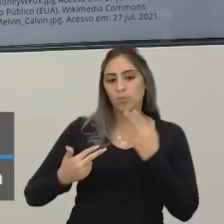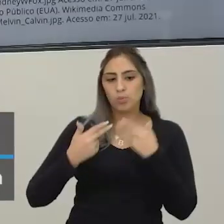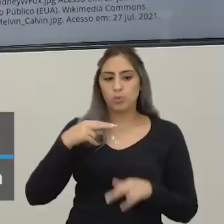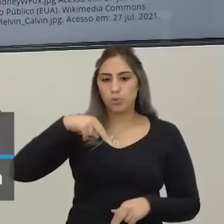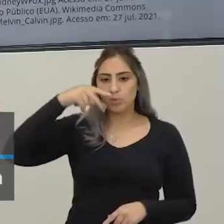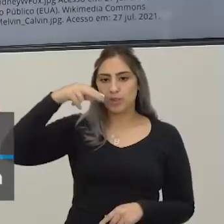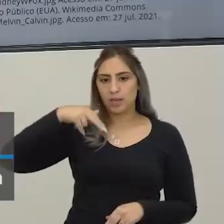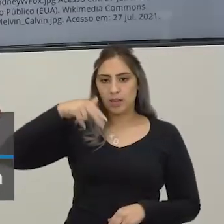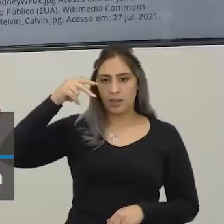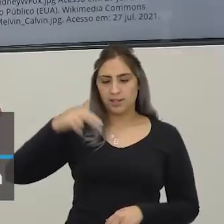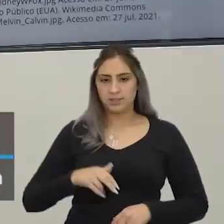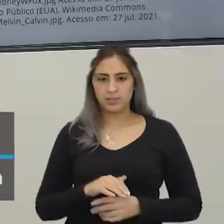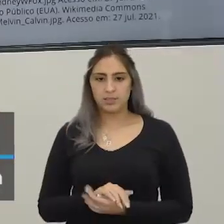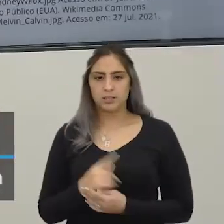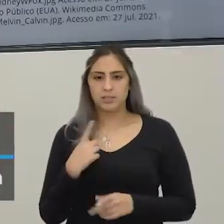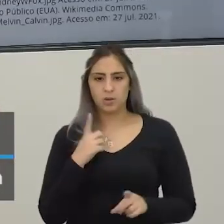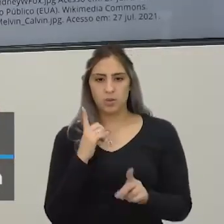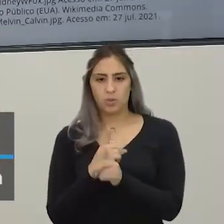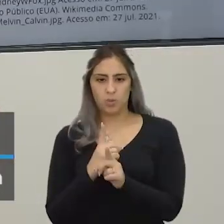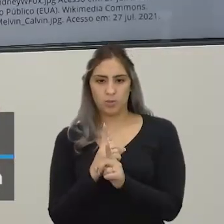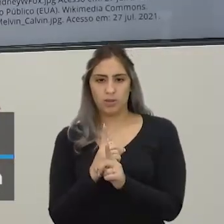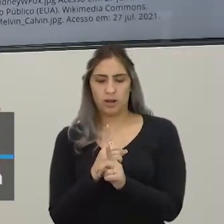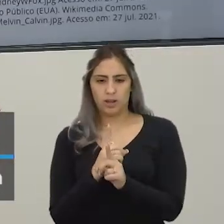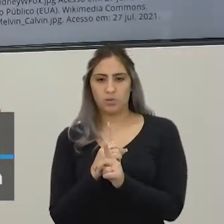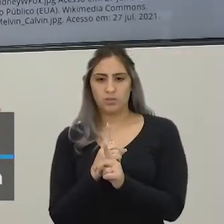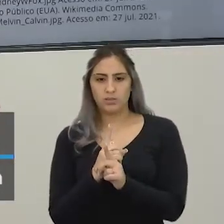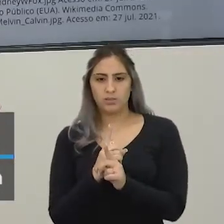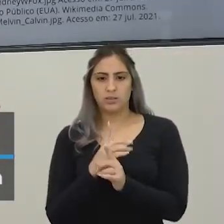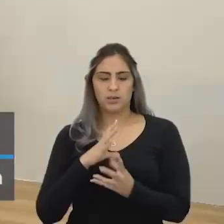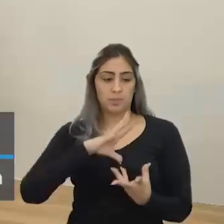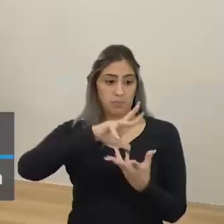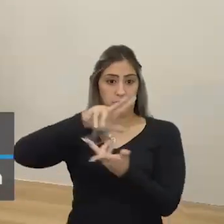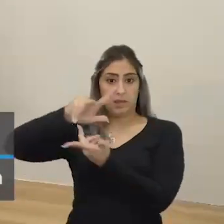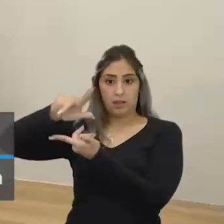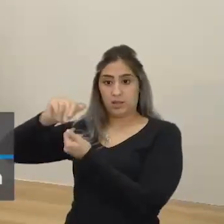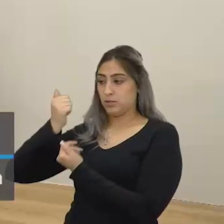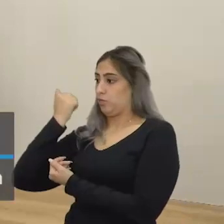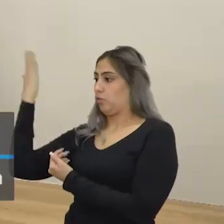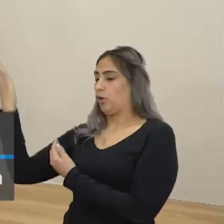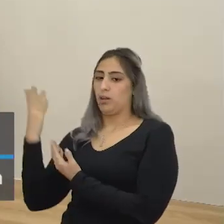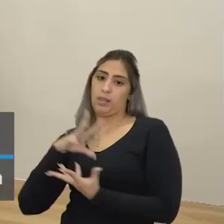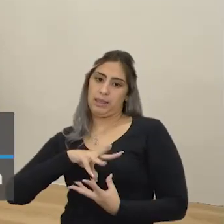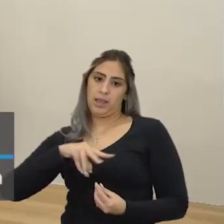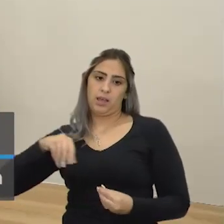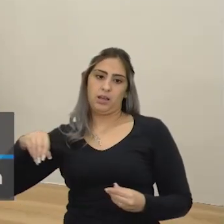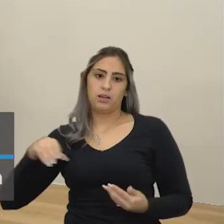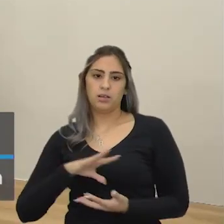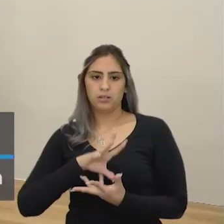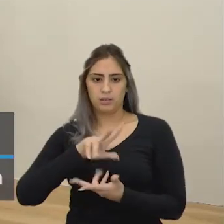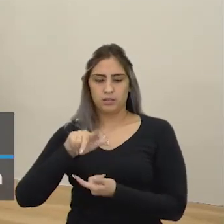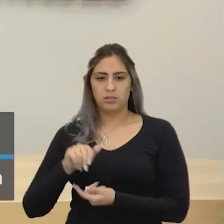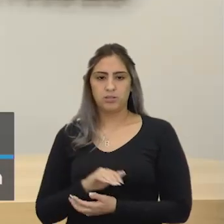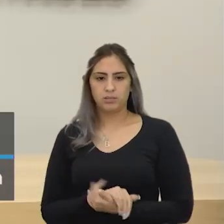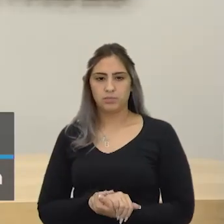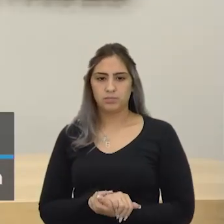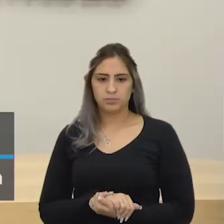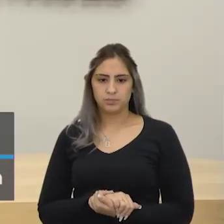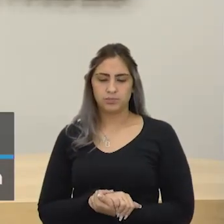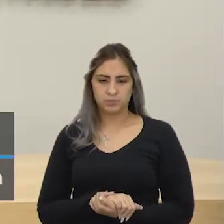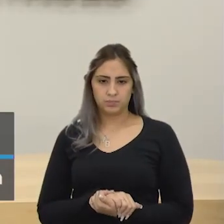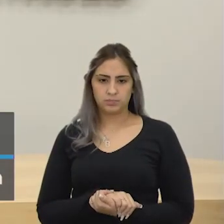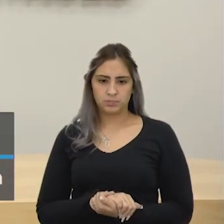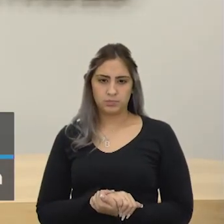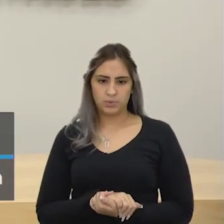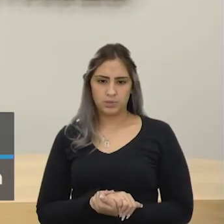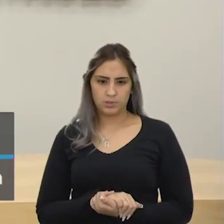nutrientes, né, que que são encontrados em planetas em cometas, né? Certos cometas já trouxeram